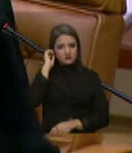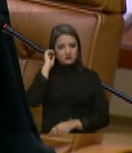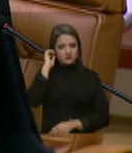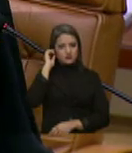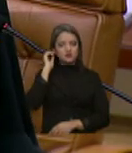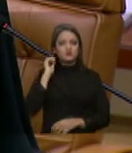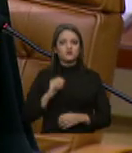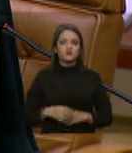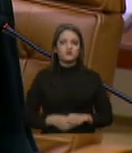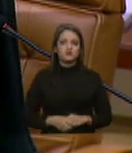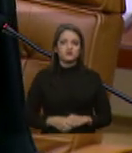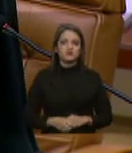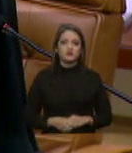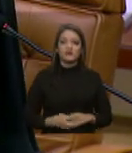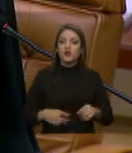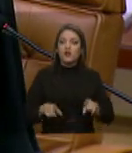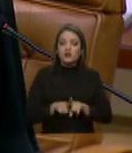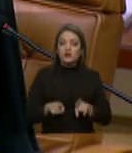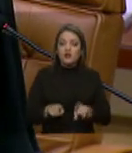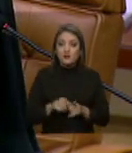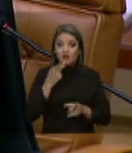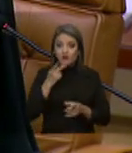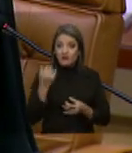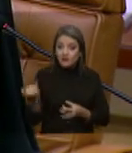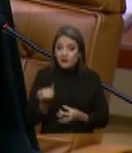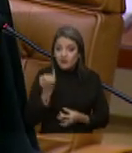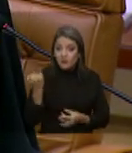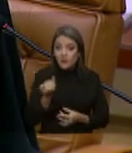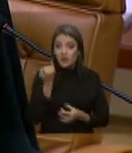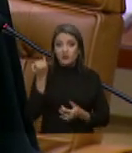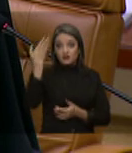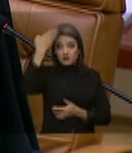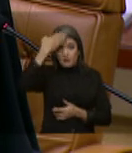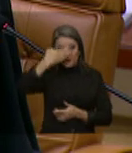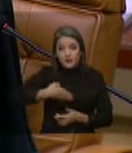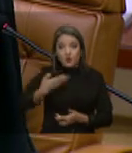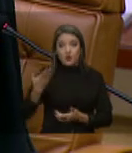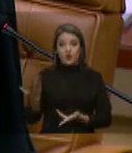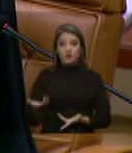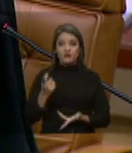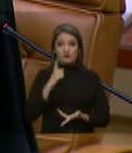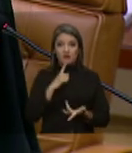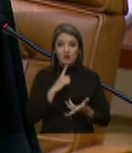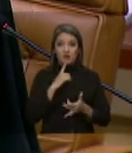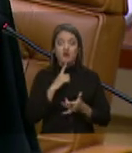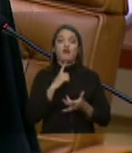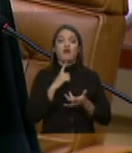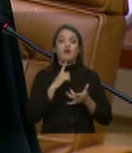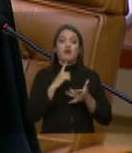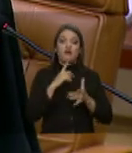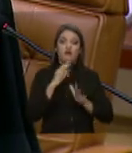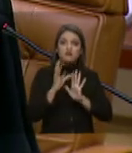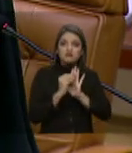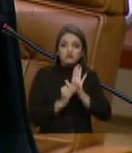e destacando a relevância dessas provas telemáticas eletrônicas e a